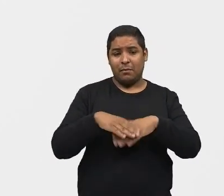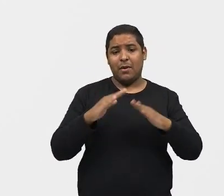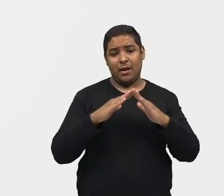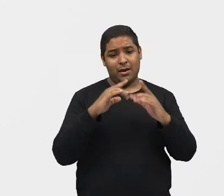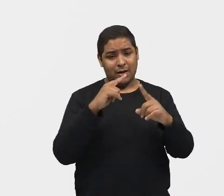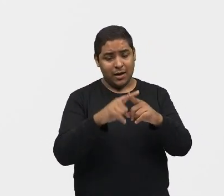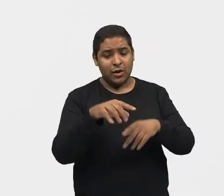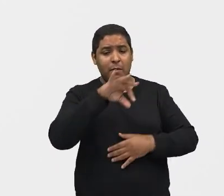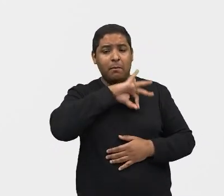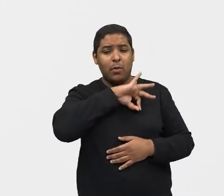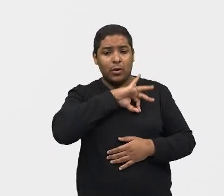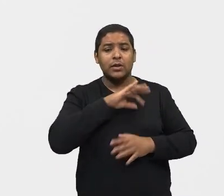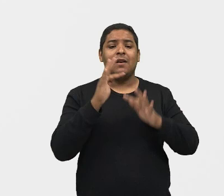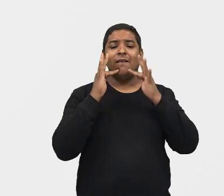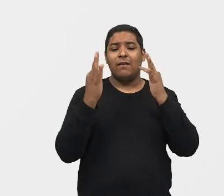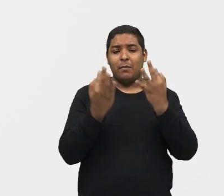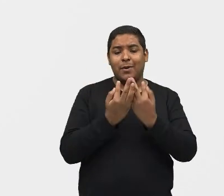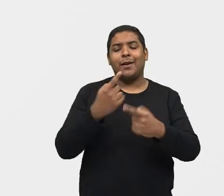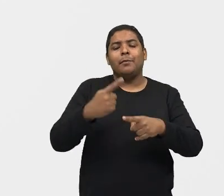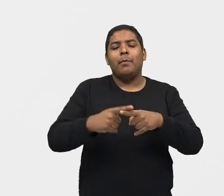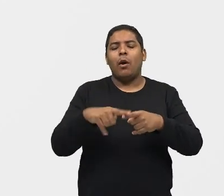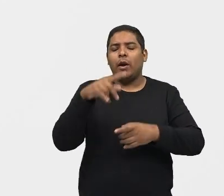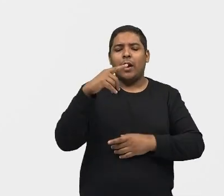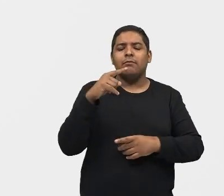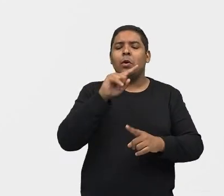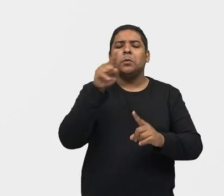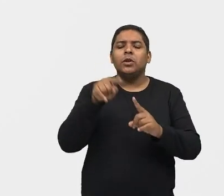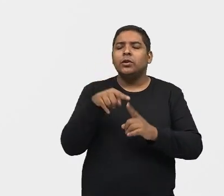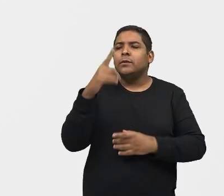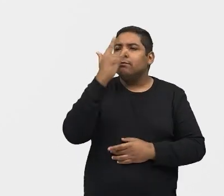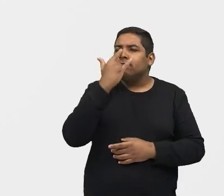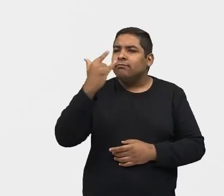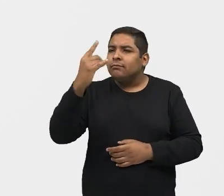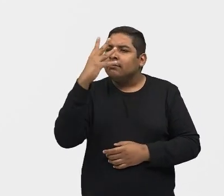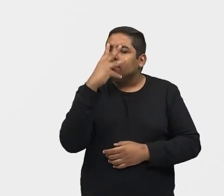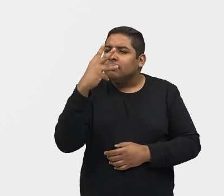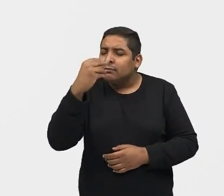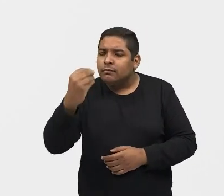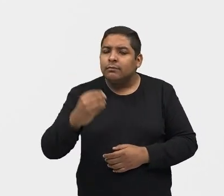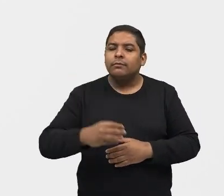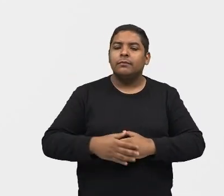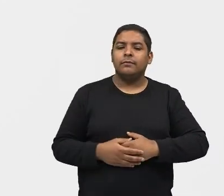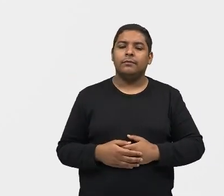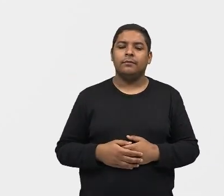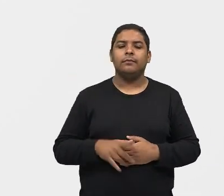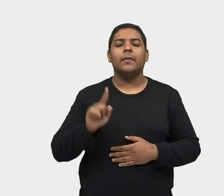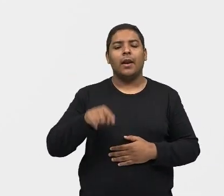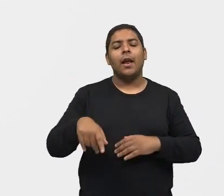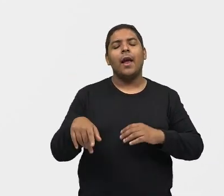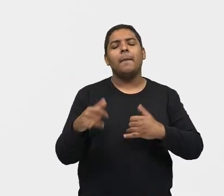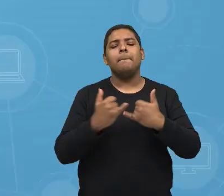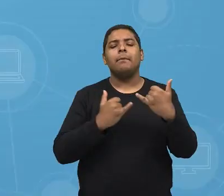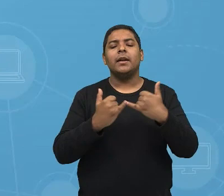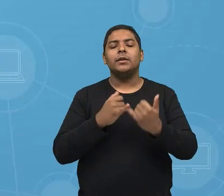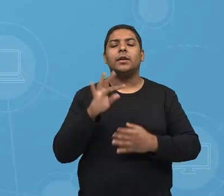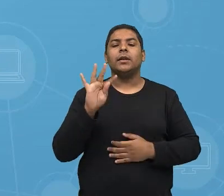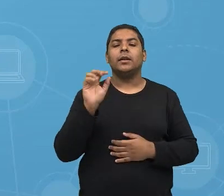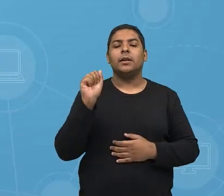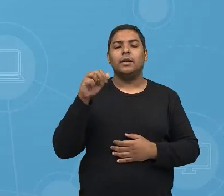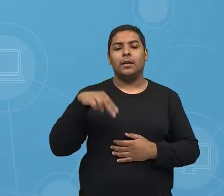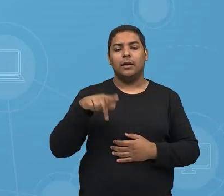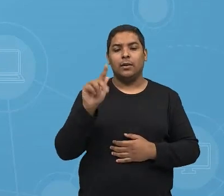forma sensual com que era executada pelas pessoas. É conhecido como tango brasileiro.